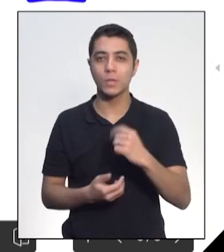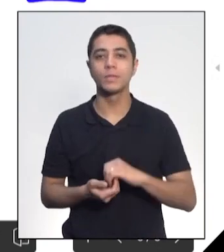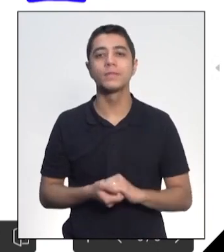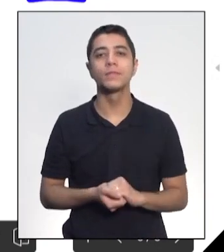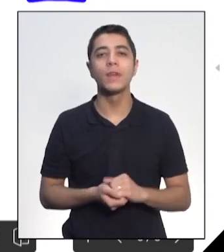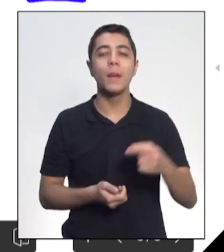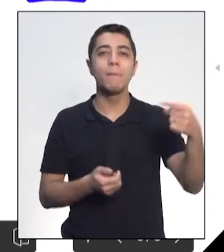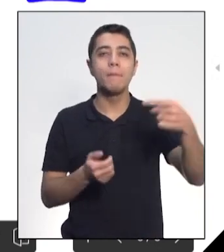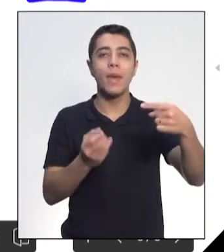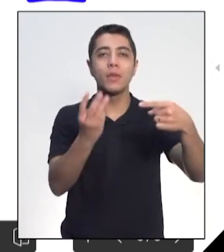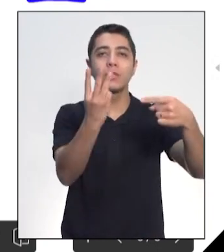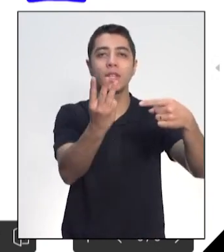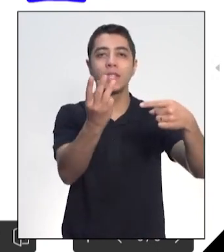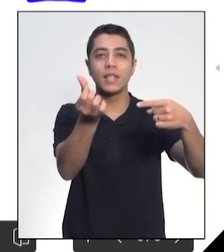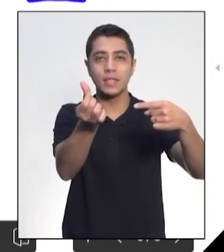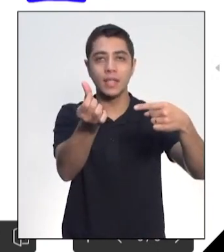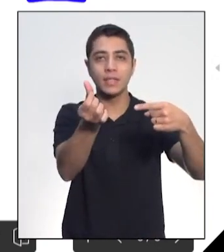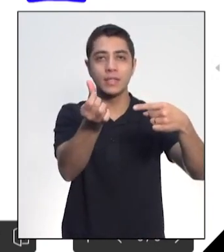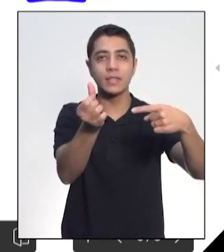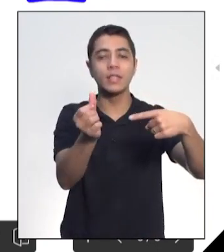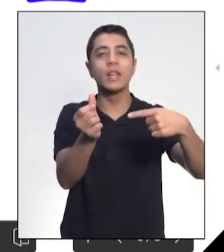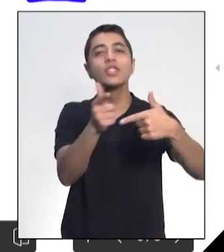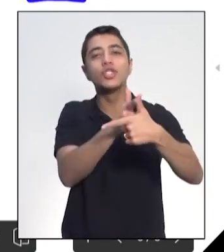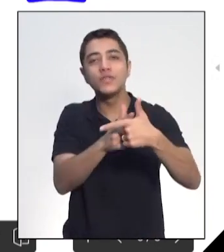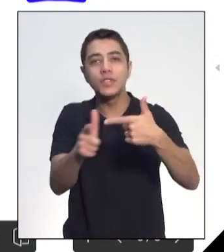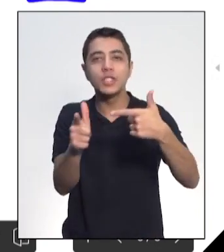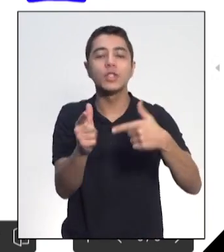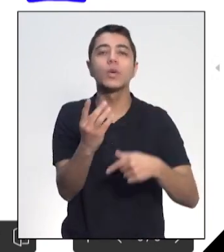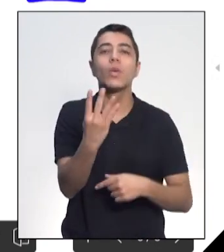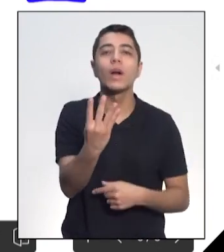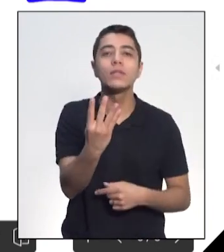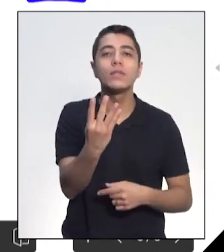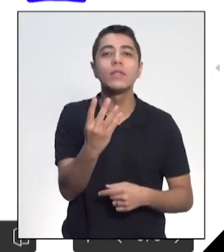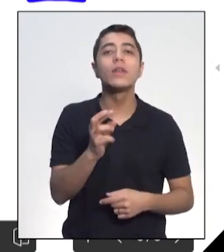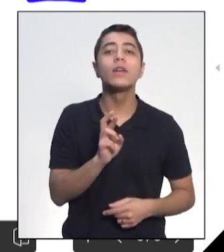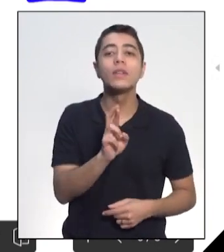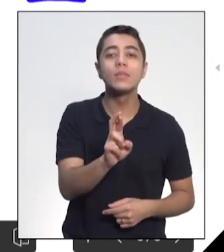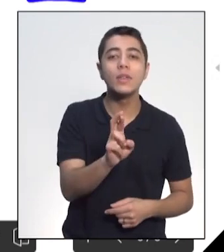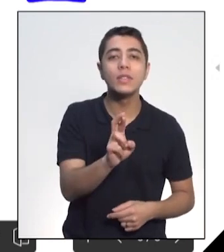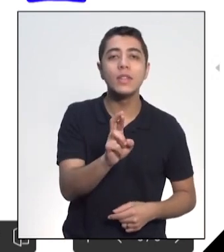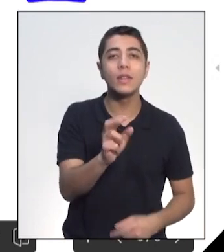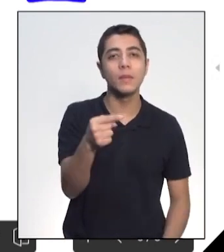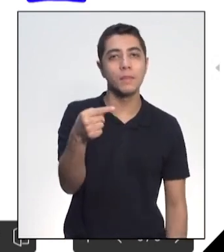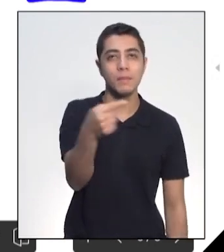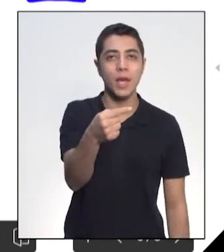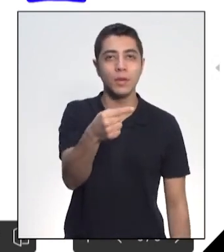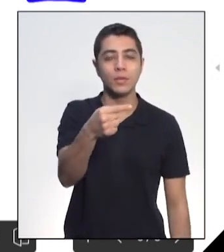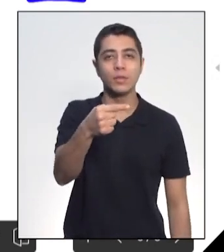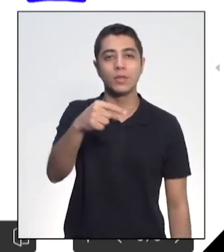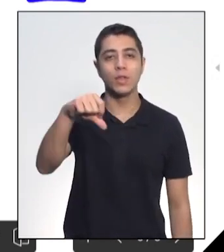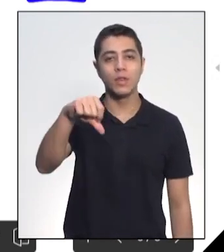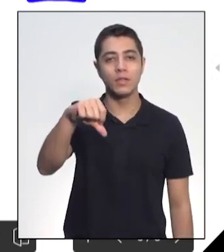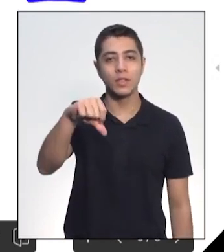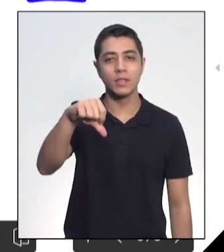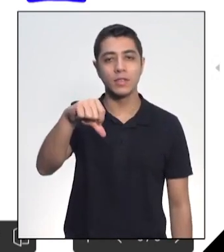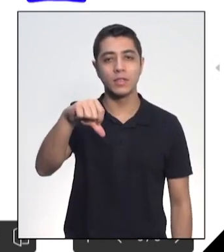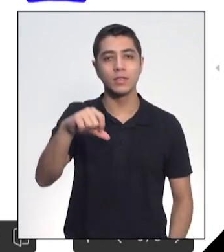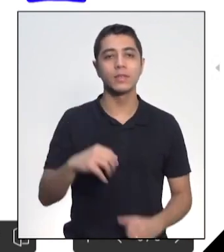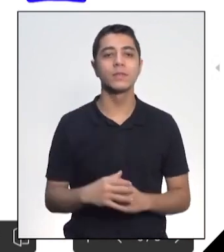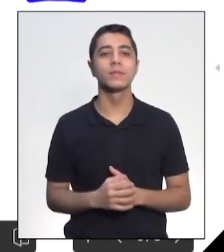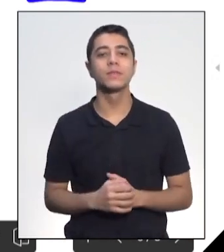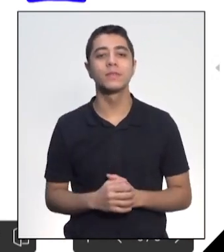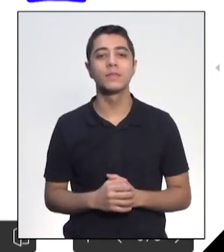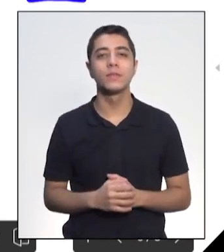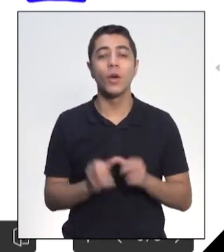4. Dividindo, dá menos 36 dividido por 4, 9. Então, meu vértice é menos 2. Opa,